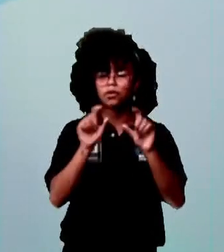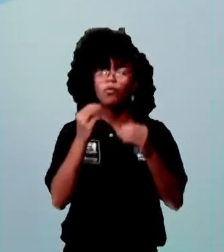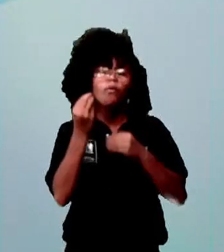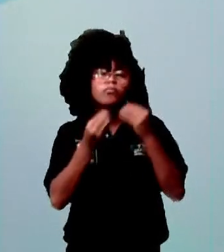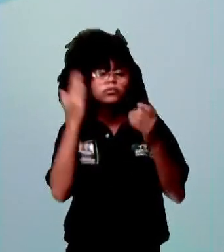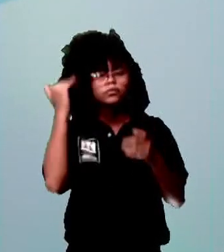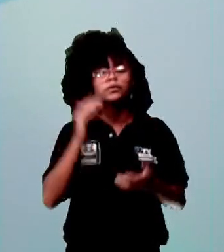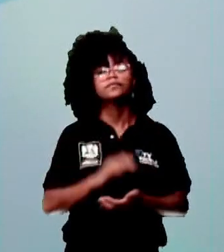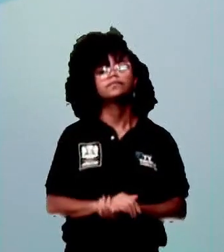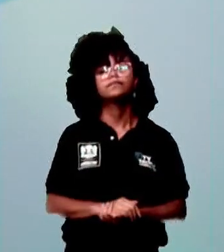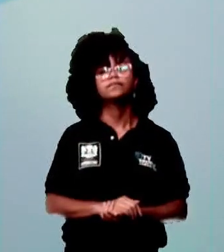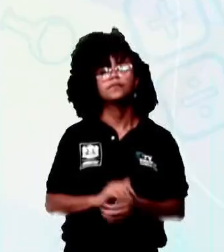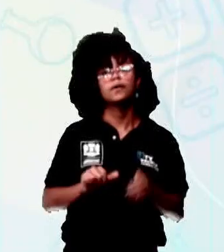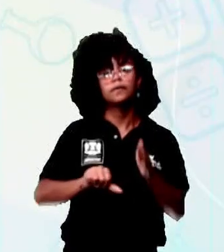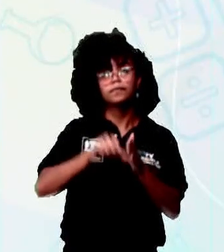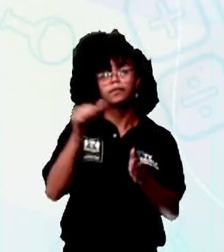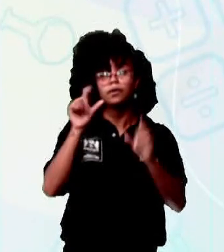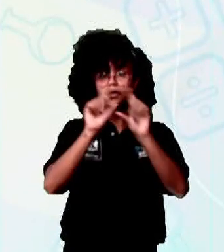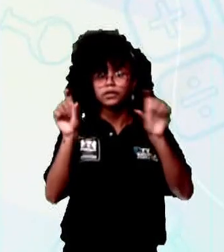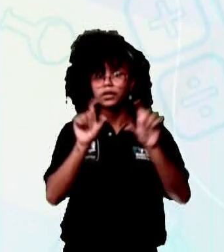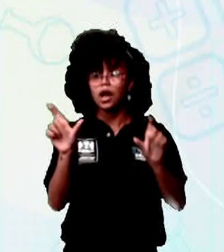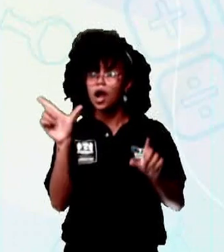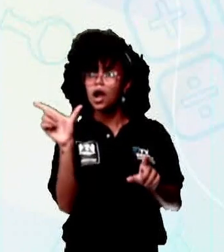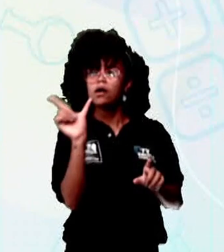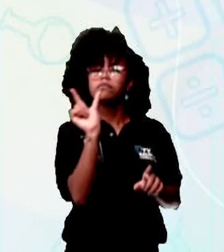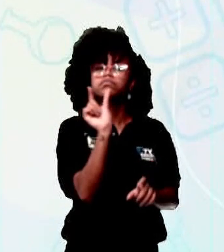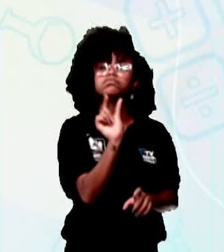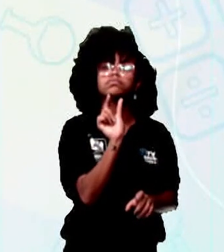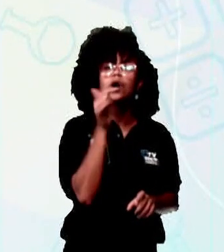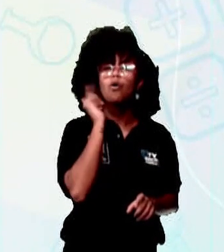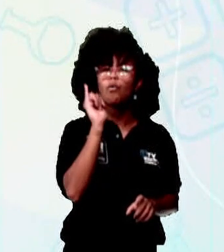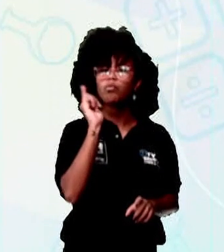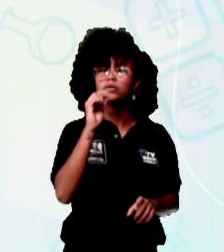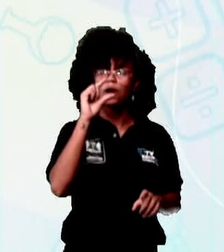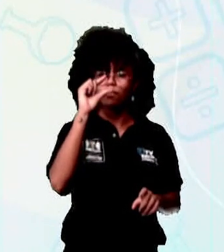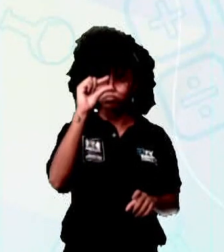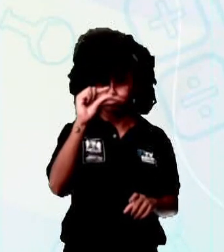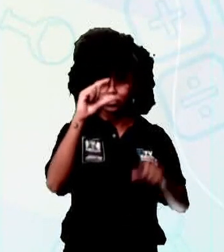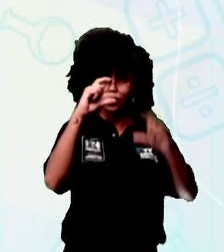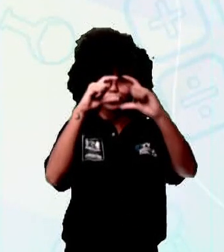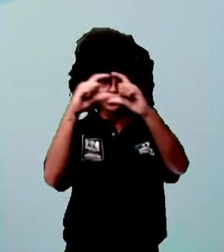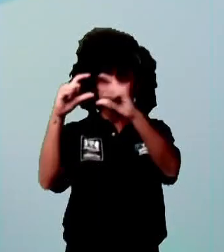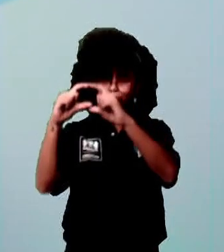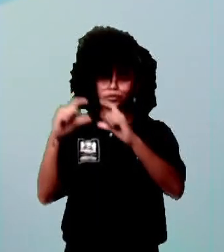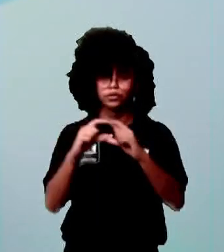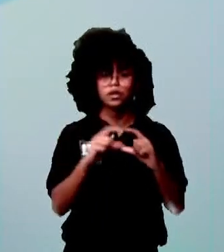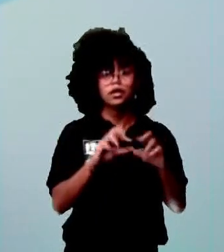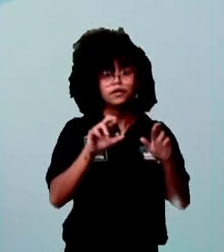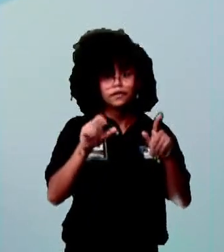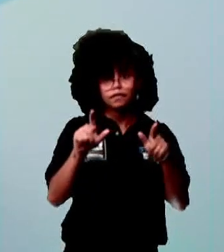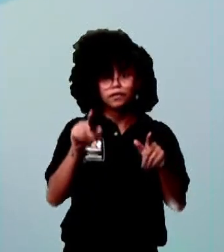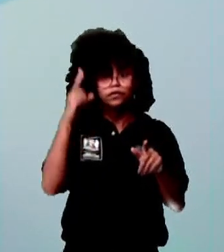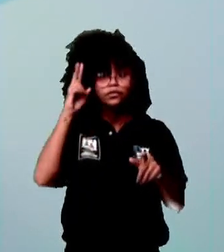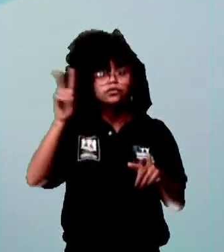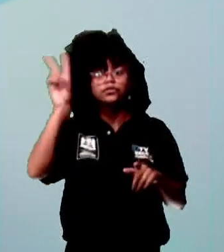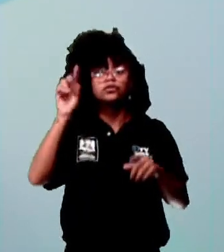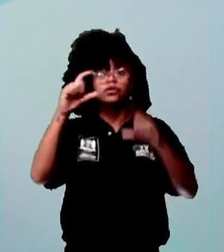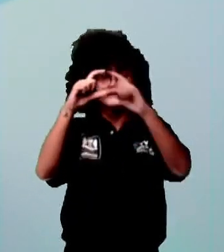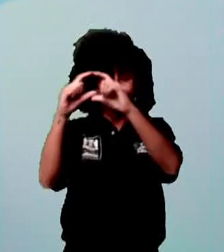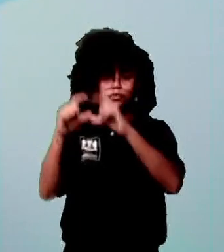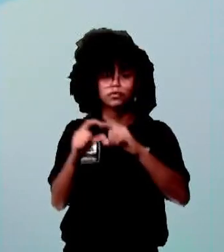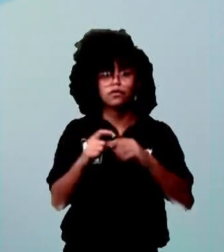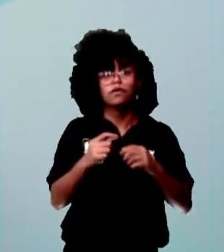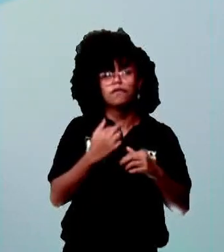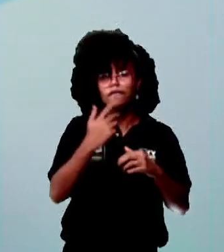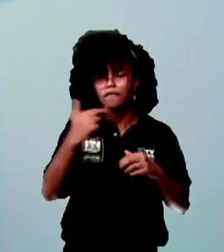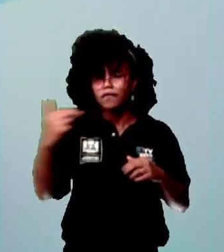primeiro lugar, a tirinha é uma narrativa curta, contada em poucos quadros. É diferente de uma história em quadrinhos, que é uma narrativa mais longa com